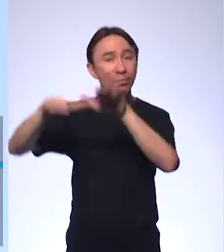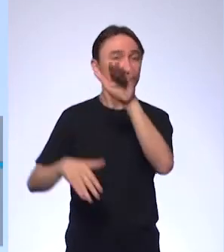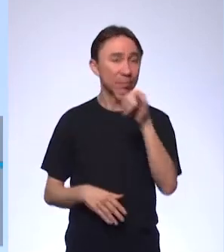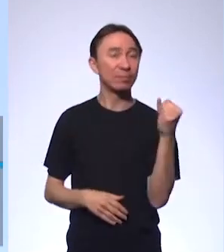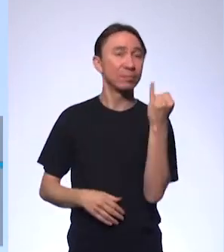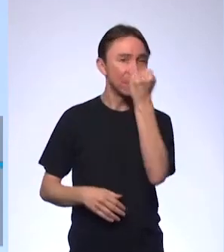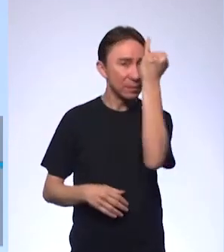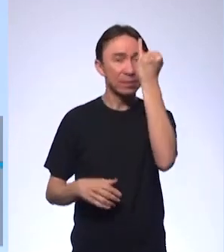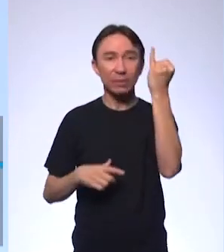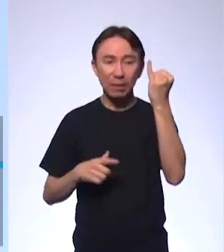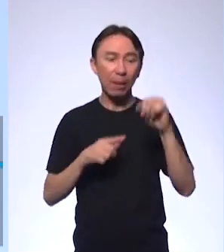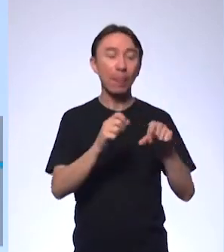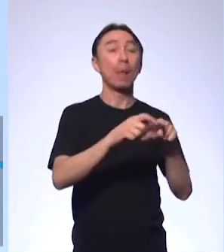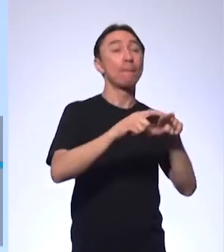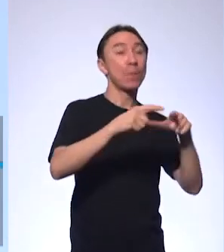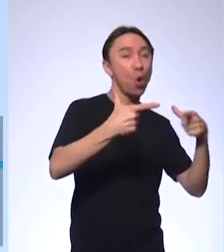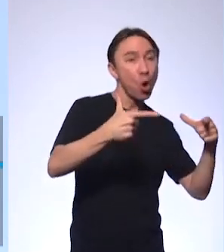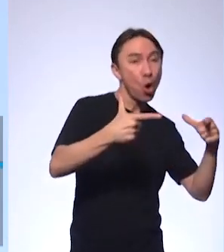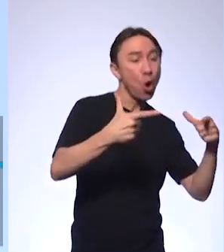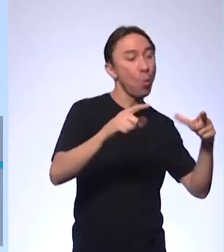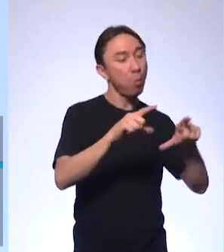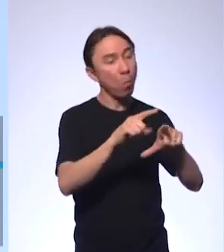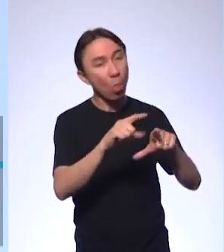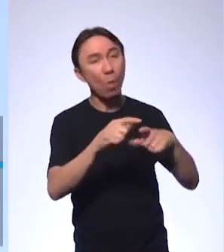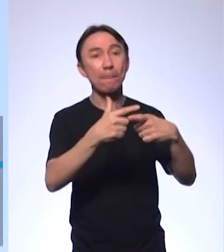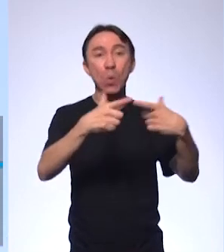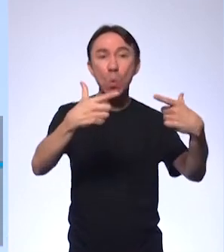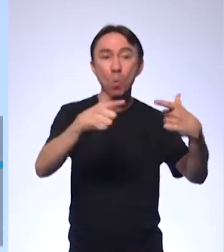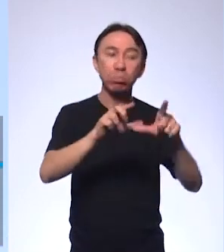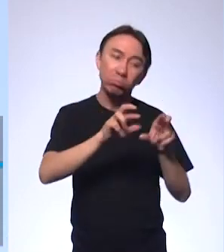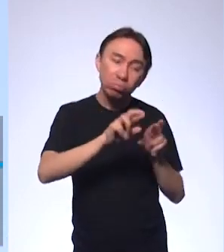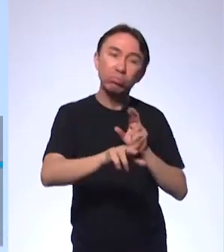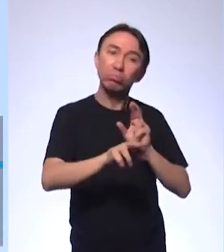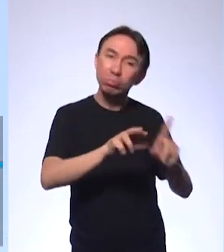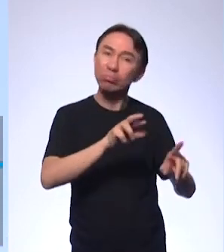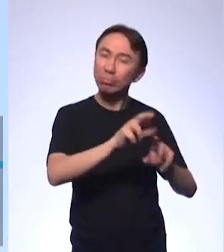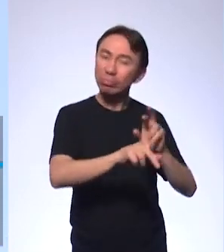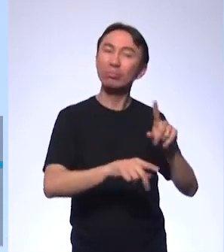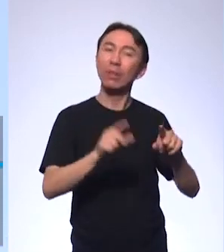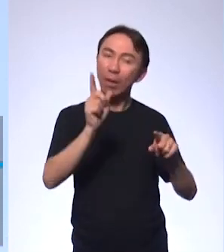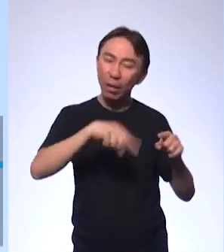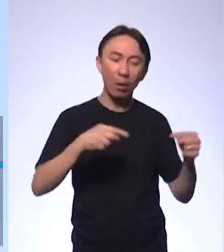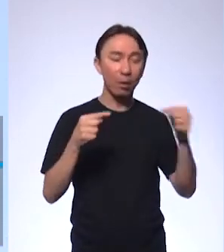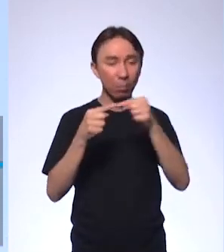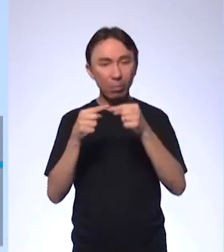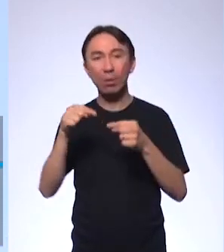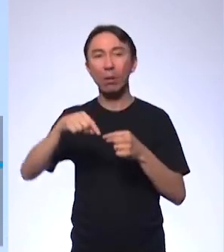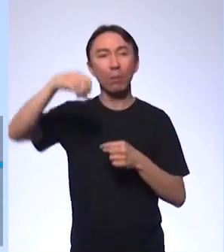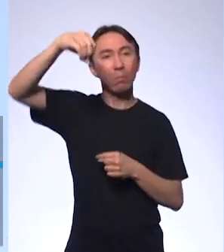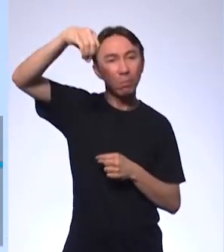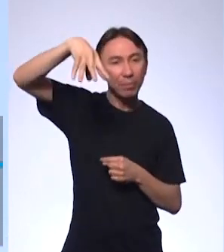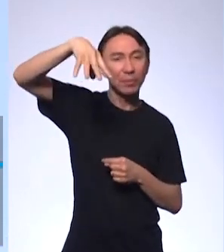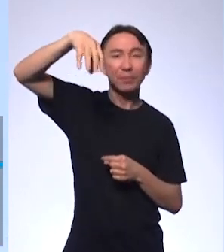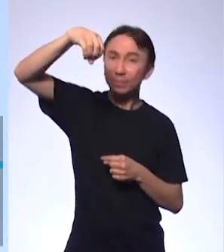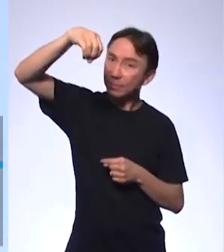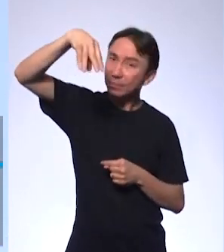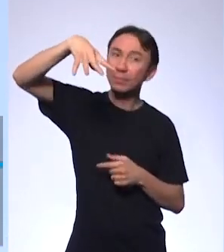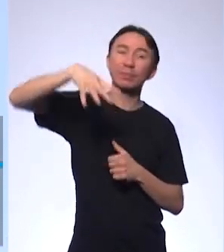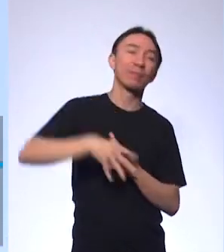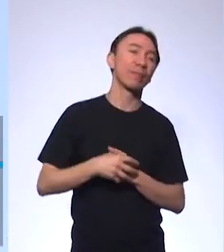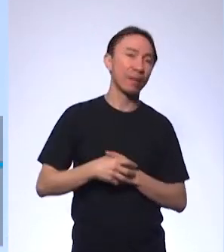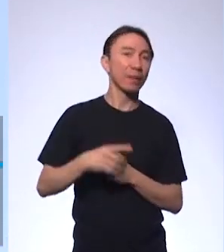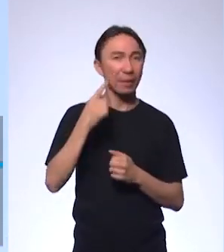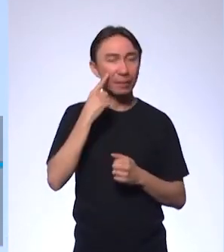a diferentes crescimentos. Né? Então, é importante lembrar desse fator aí da luminosidade relacionando com